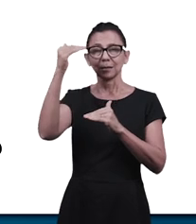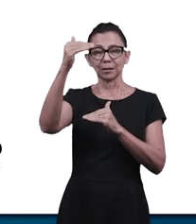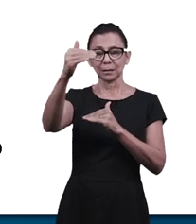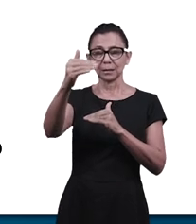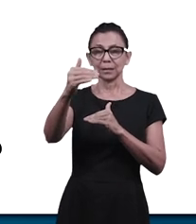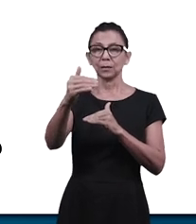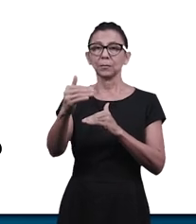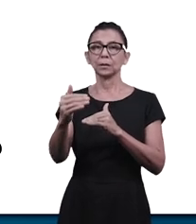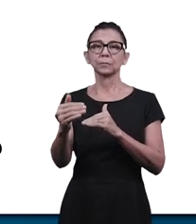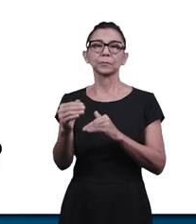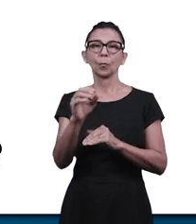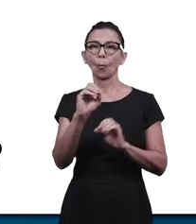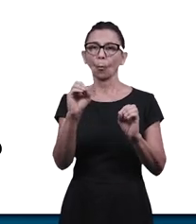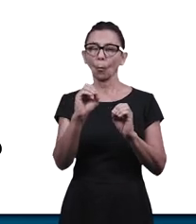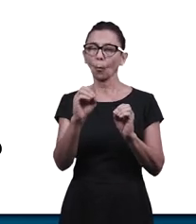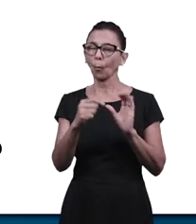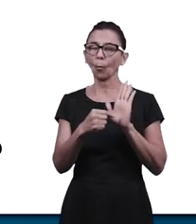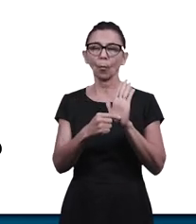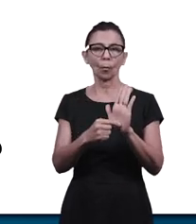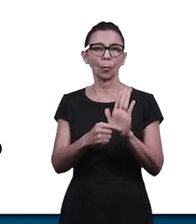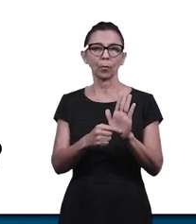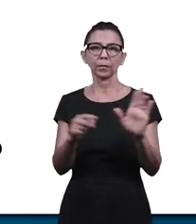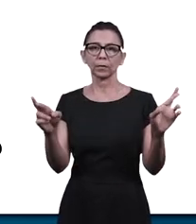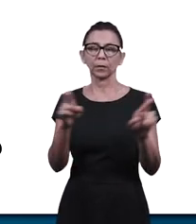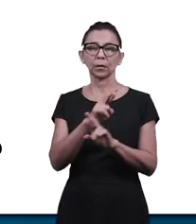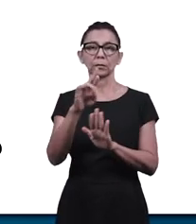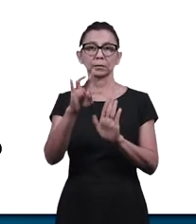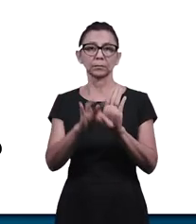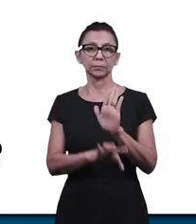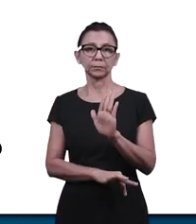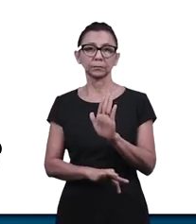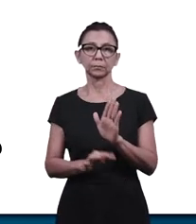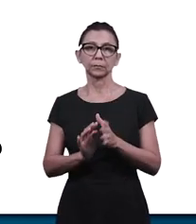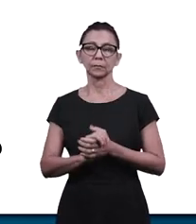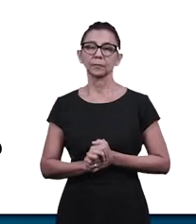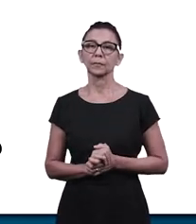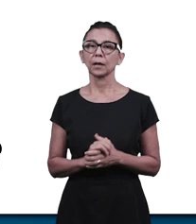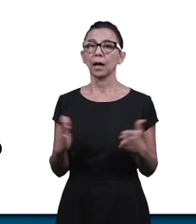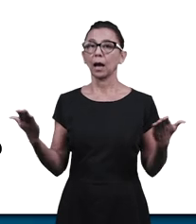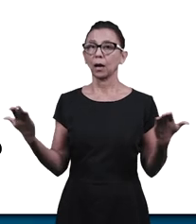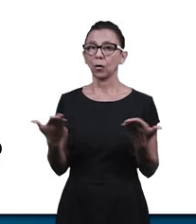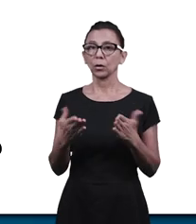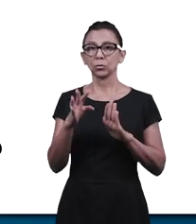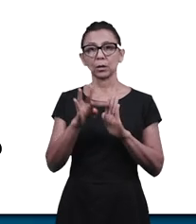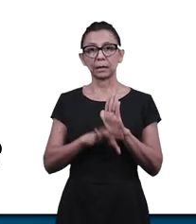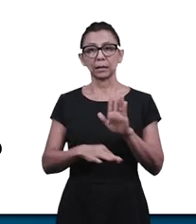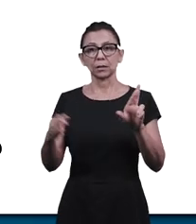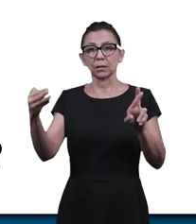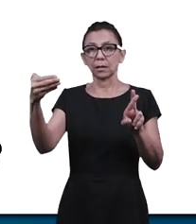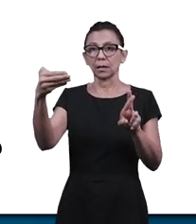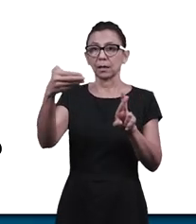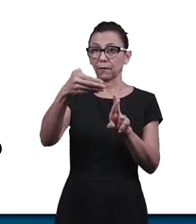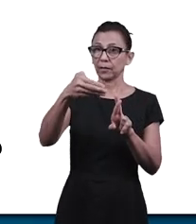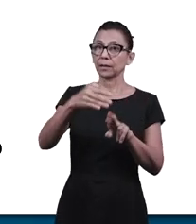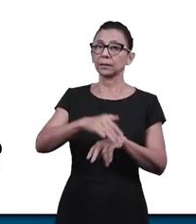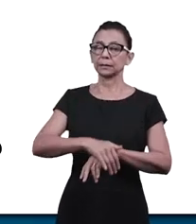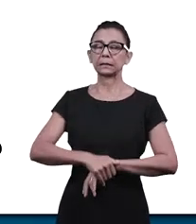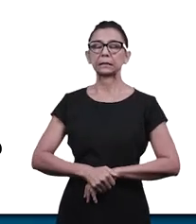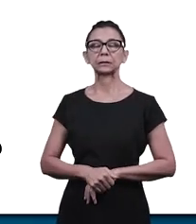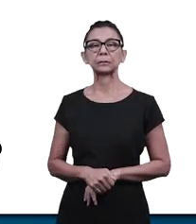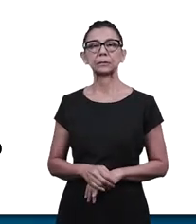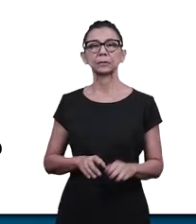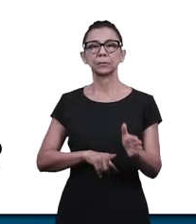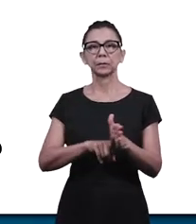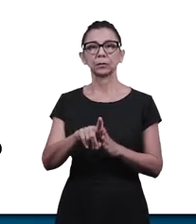início, relacionados aos textos bíblicos, mas apenas textos como referência. E então a